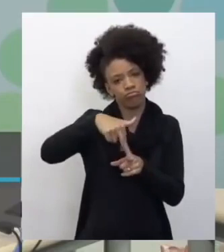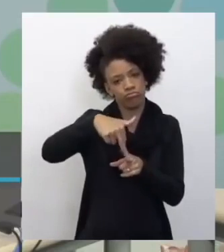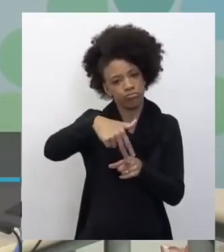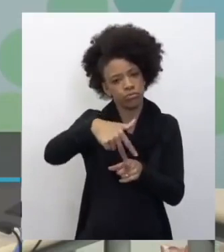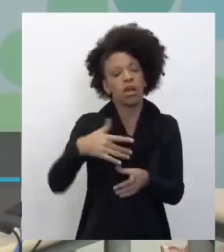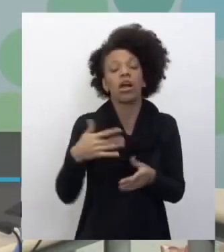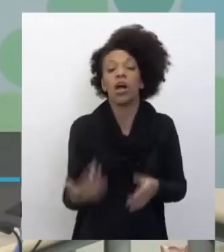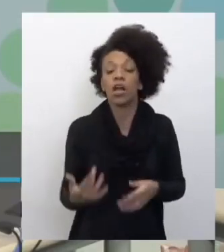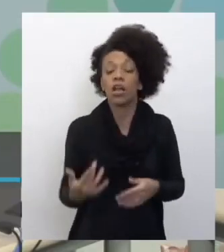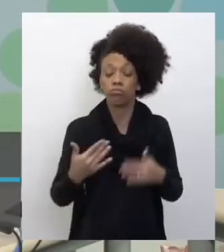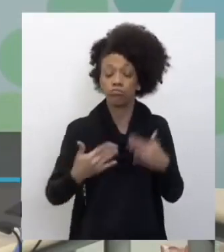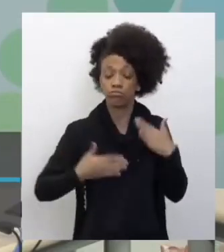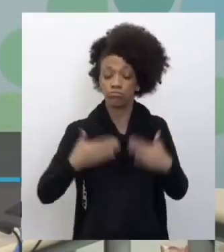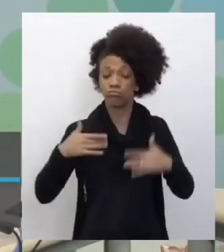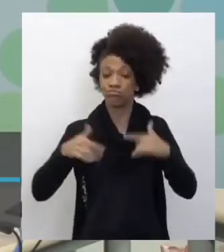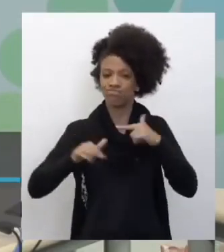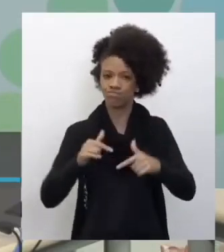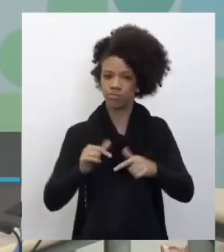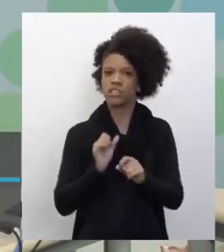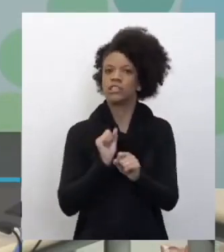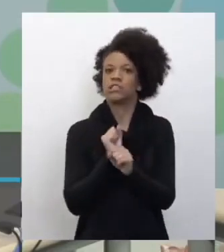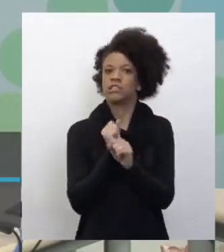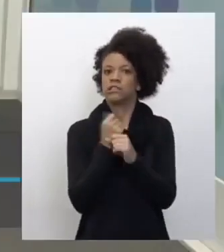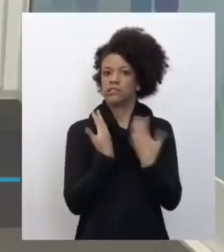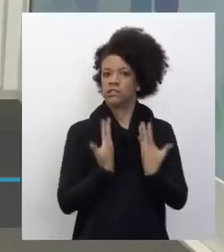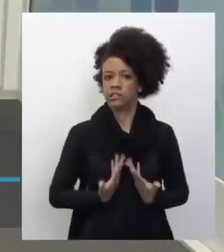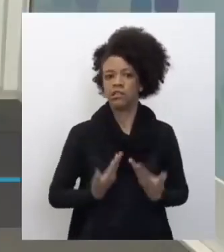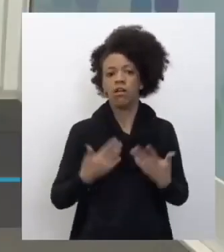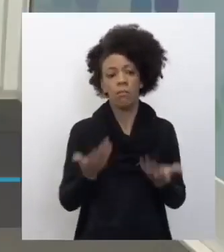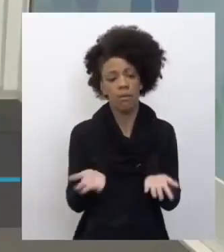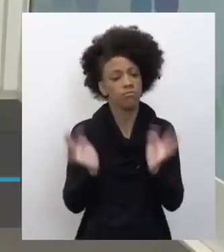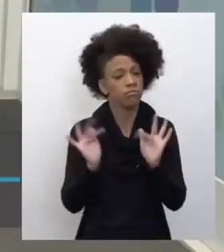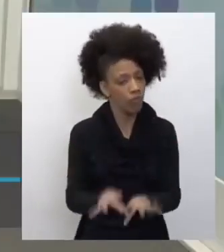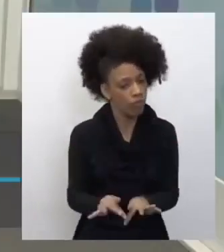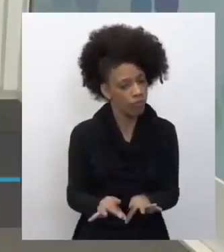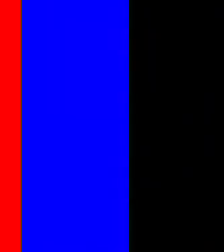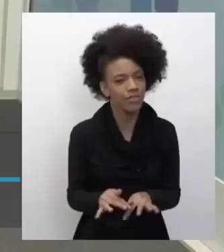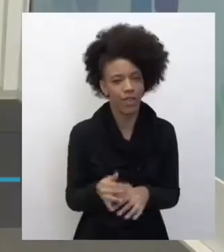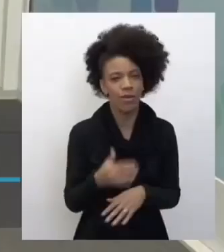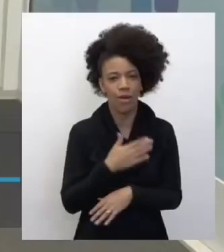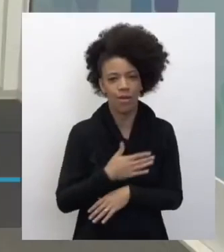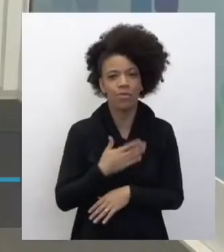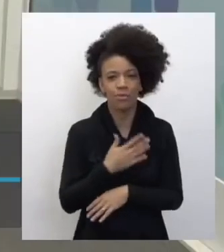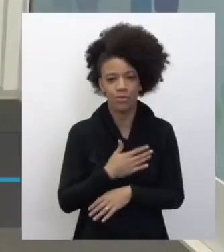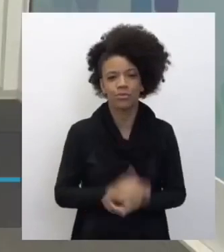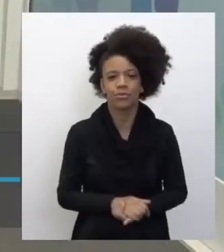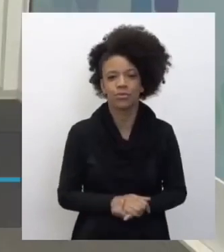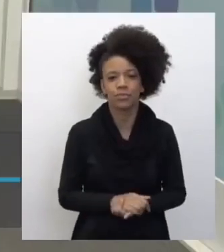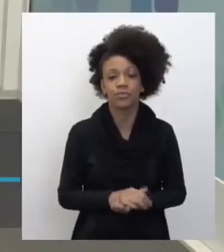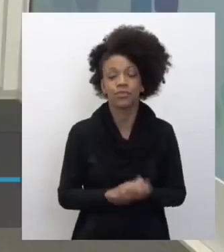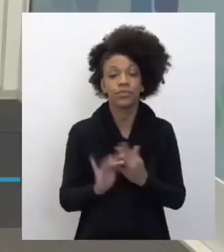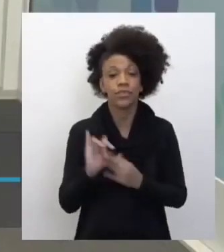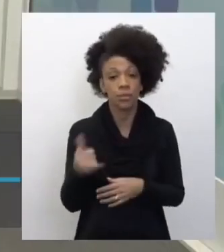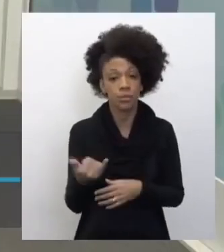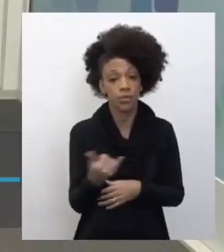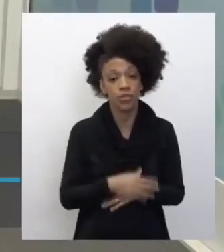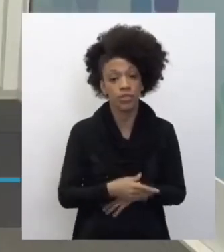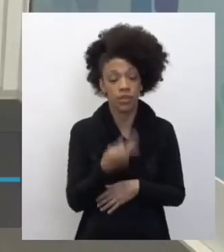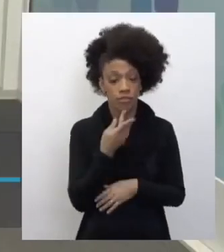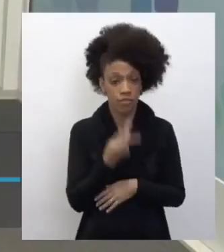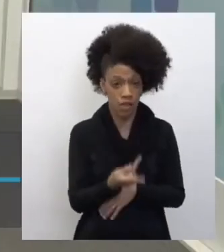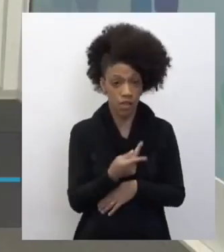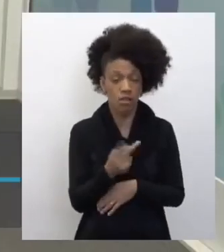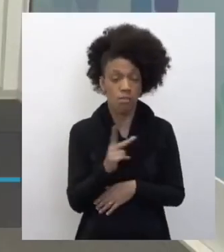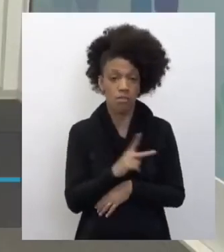é bem exaustivo. Mas, no final, né, professora, acaba sendo recompensador. Bom, vou aproveitar a fala da professora que ela falou